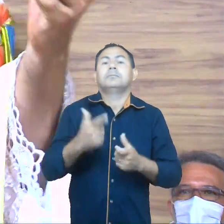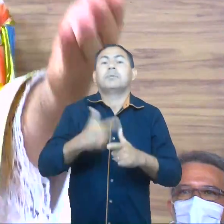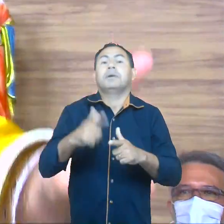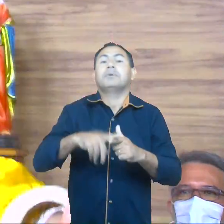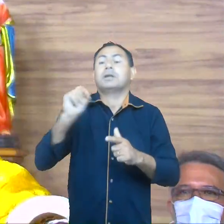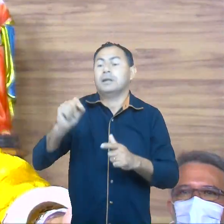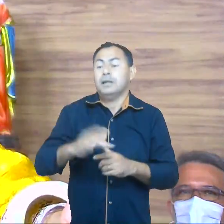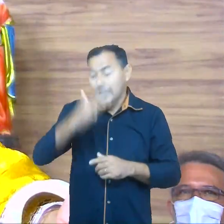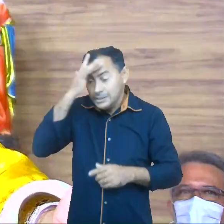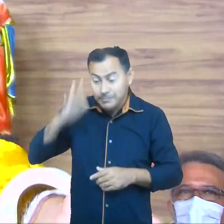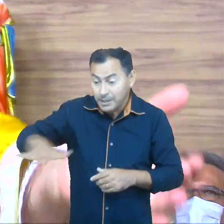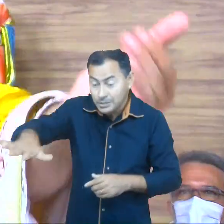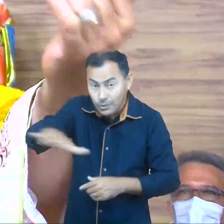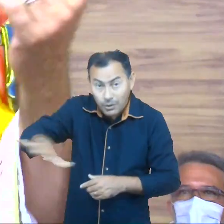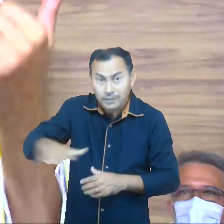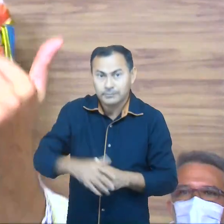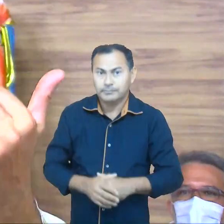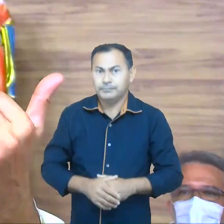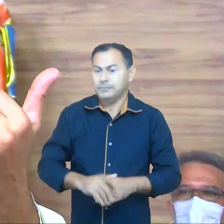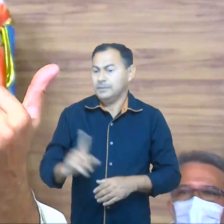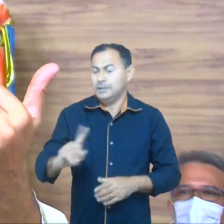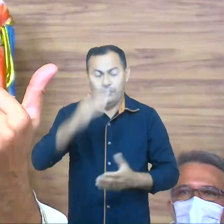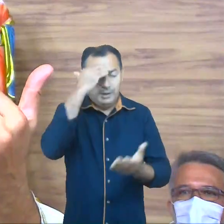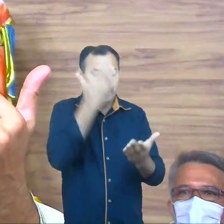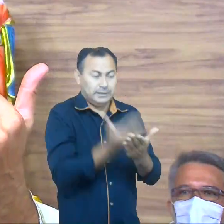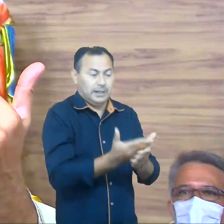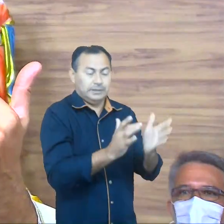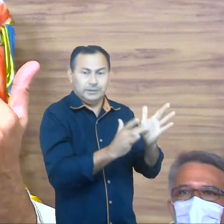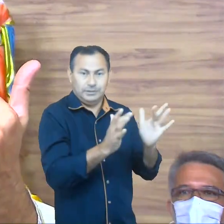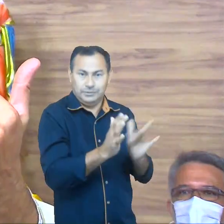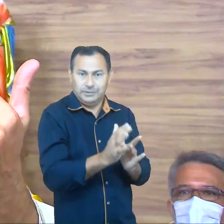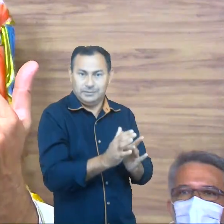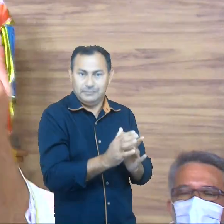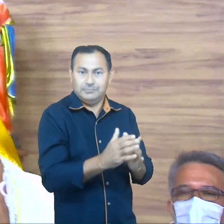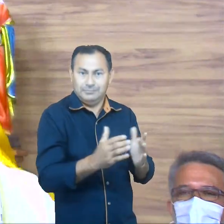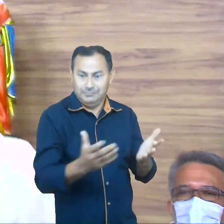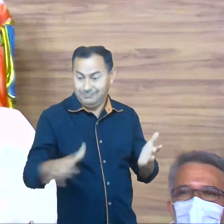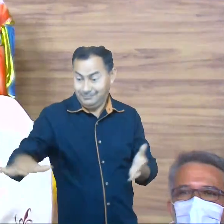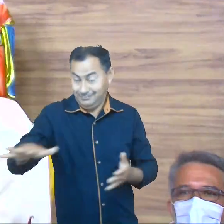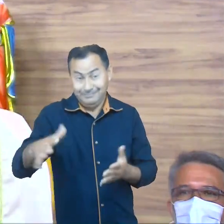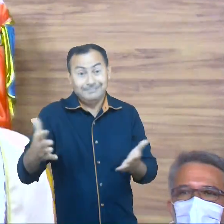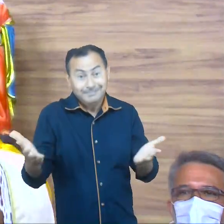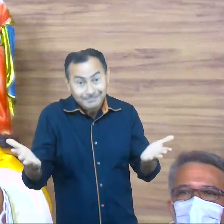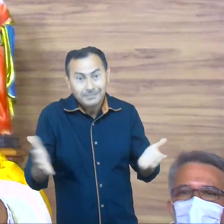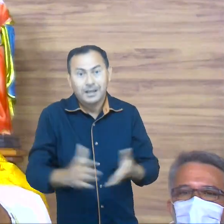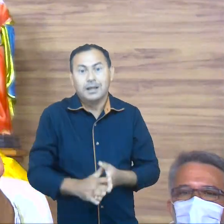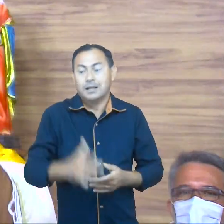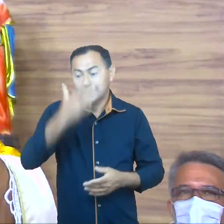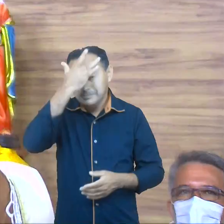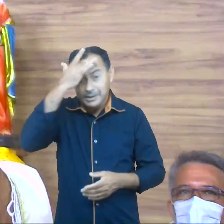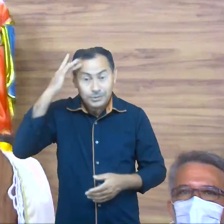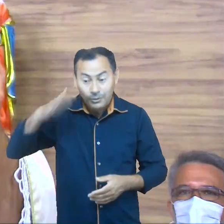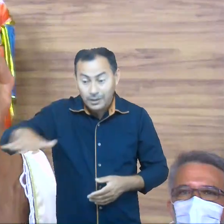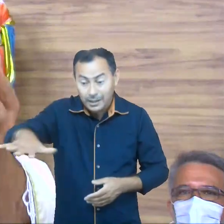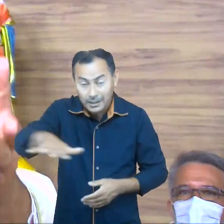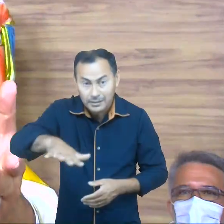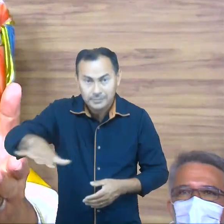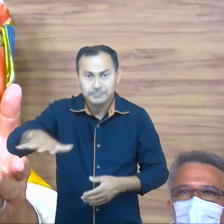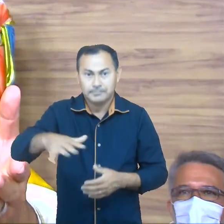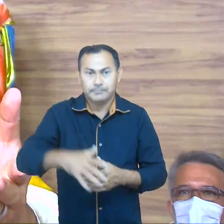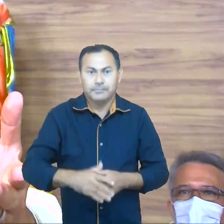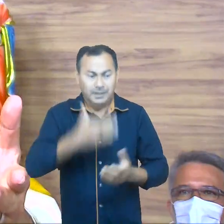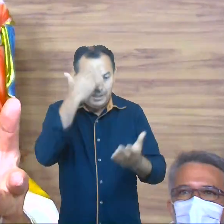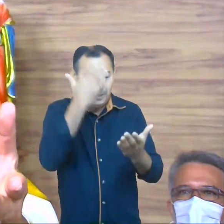das pessoas, e não acreditar nele, em quem as pessoas